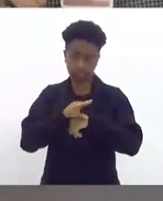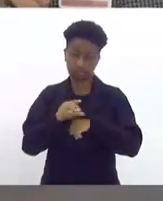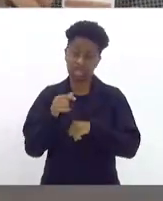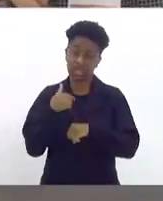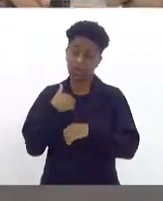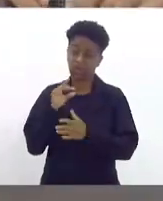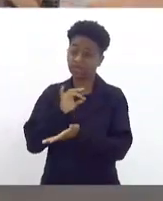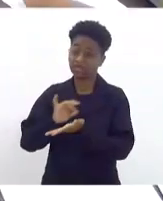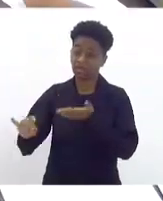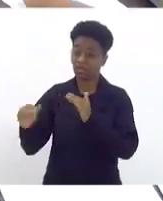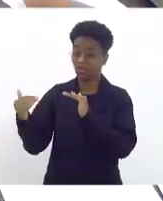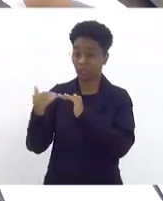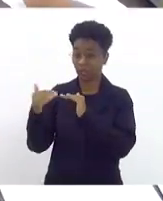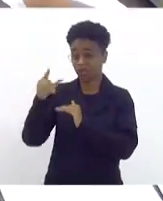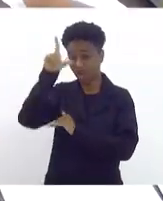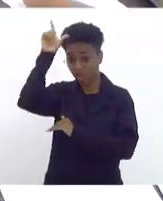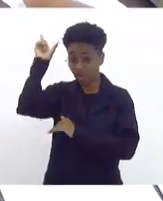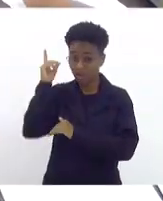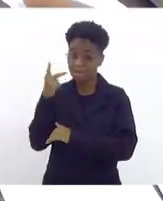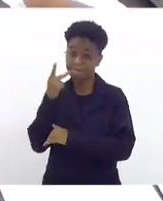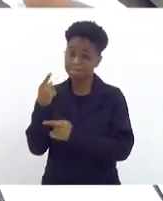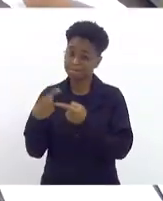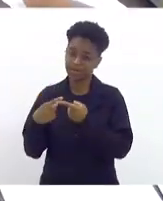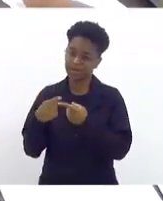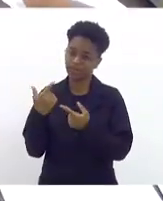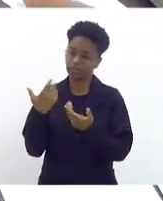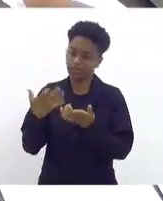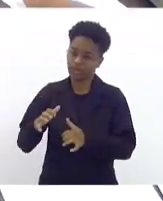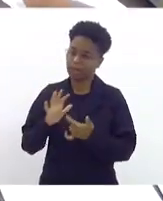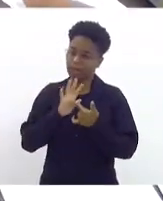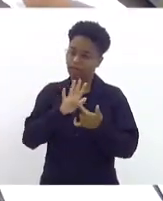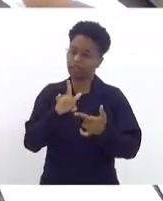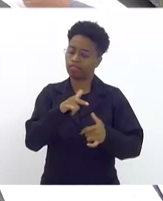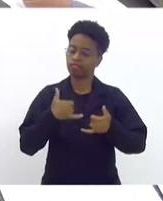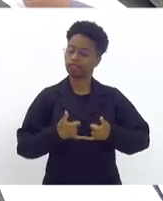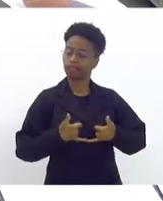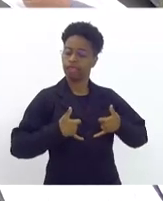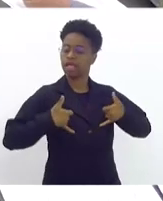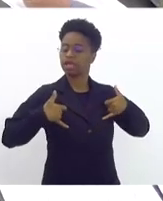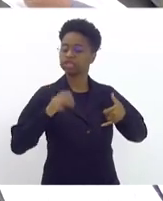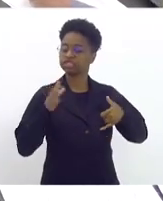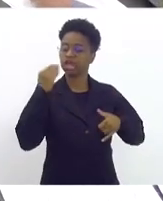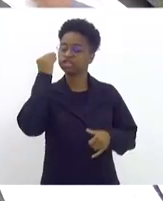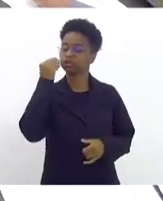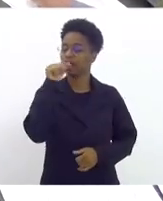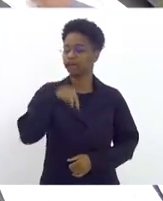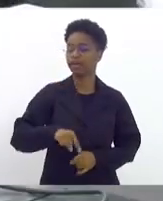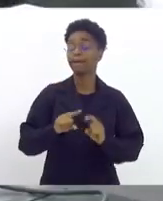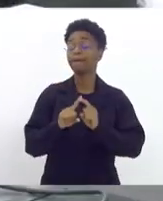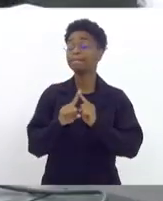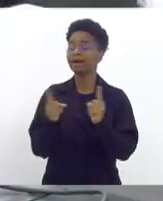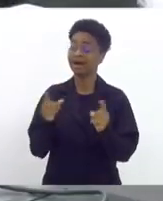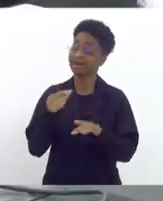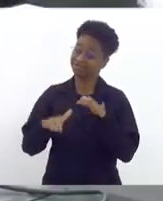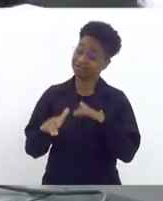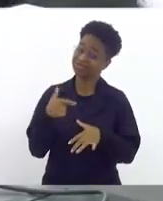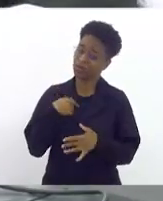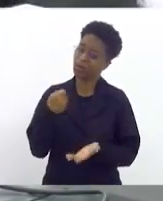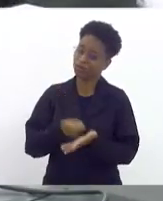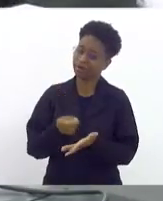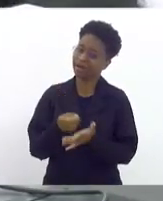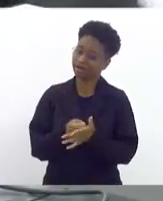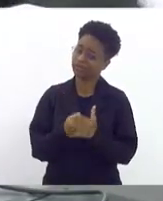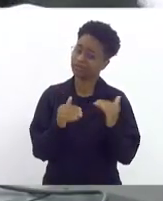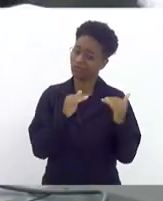concordar com o Deputado Luiz Paulo até para não ah vaidade dele de cão dessa casa mas às vezes eu sou obrigada